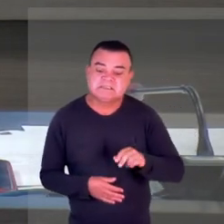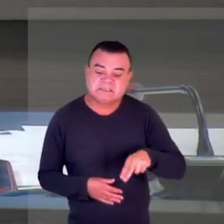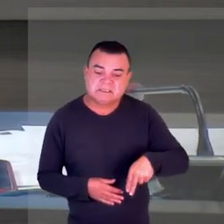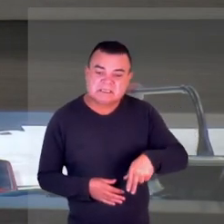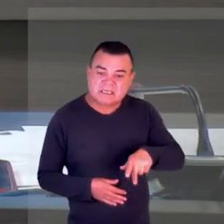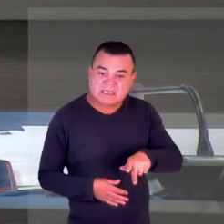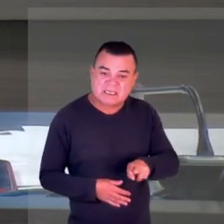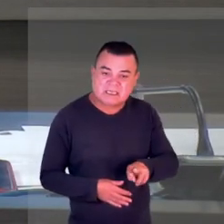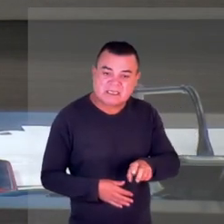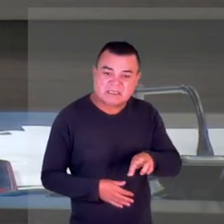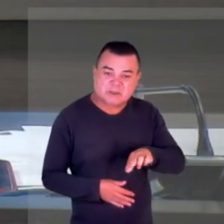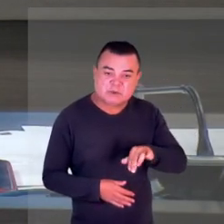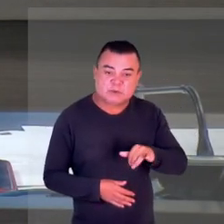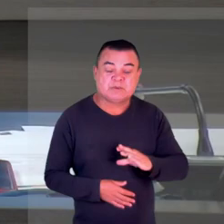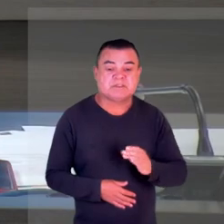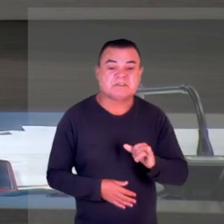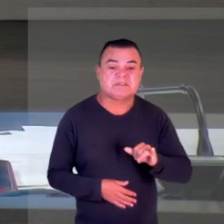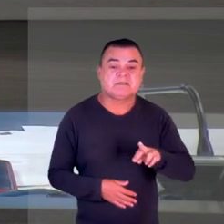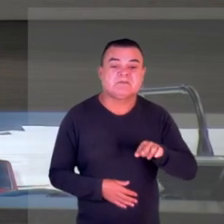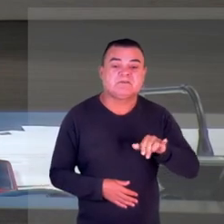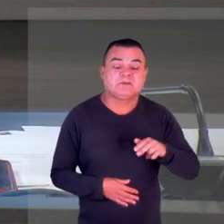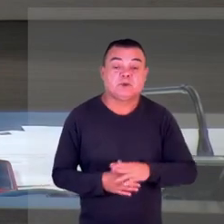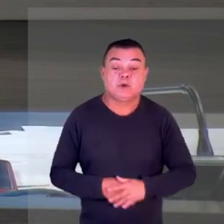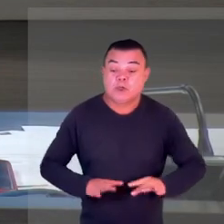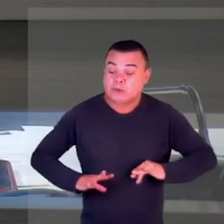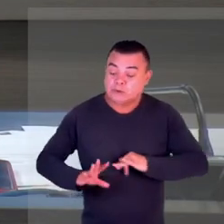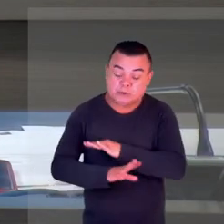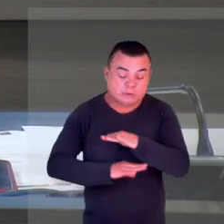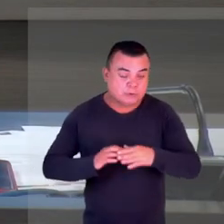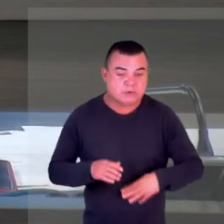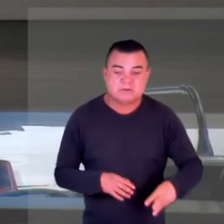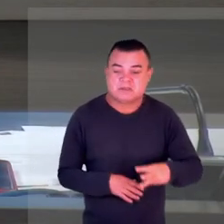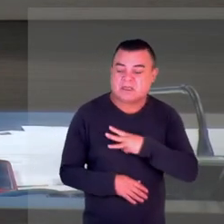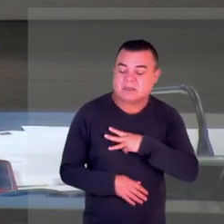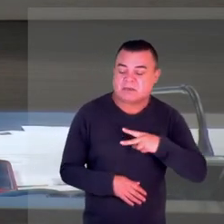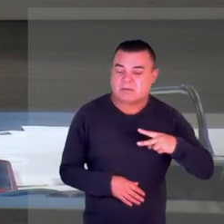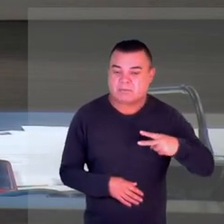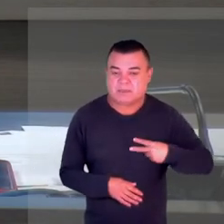comum né de todos de todos os MPS